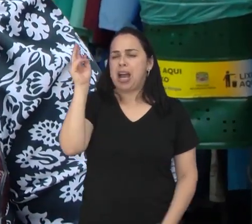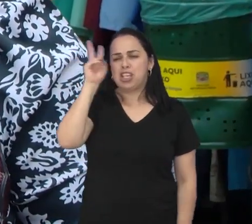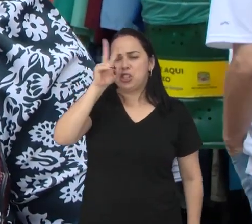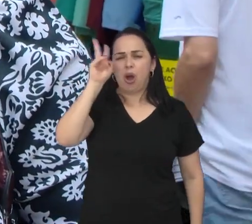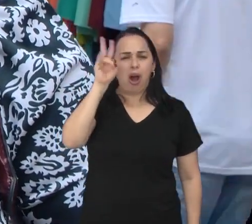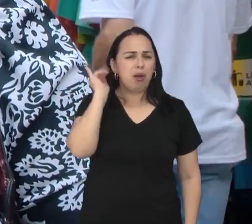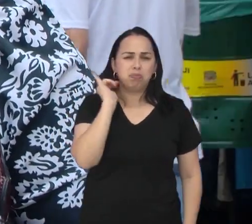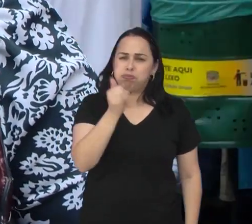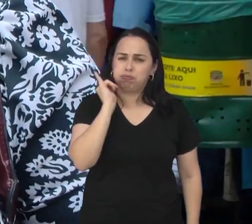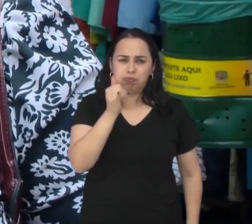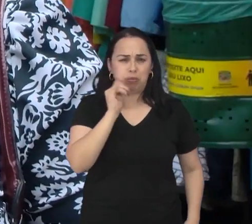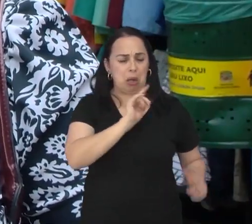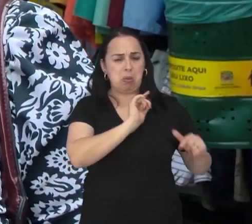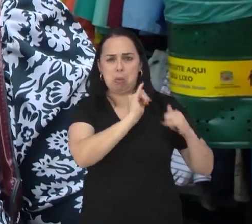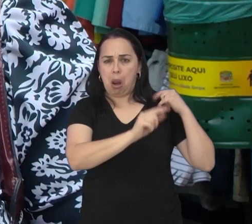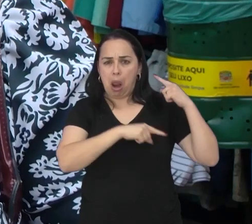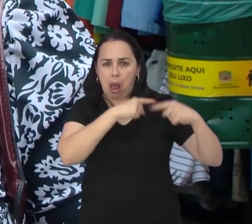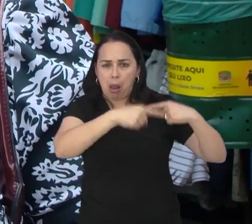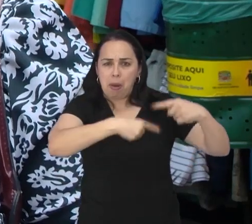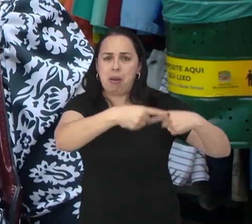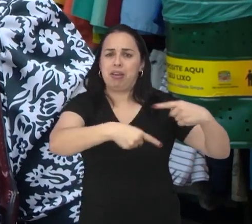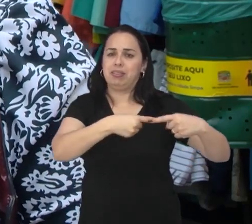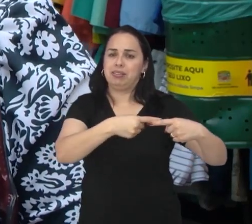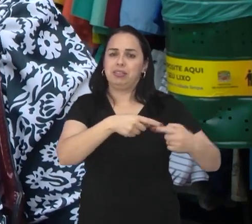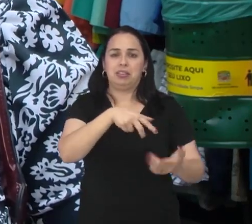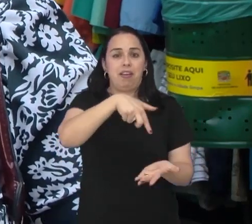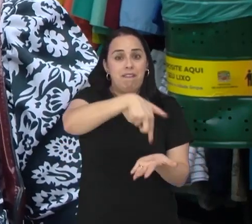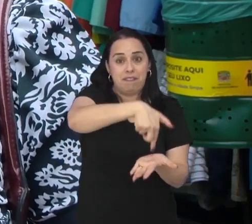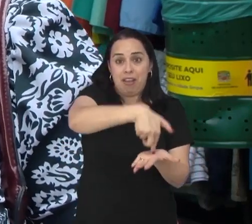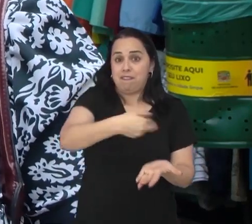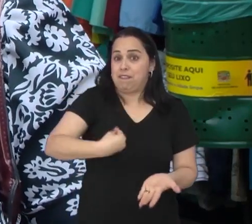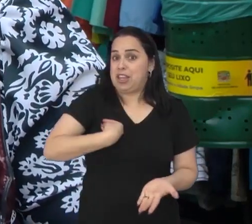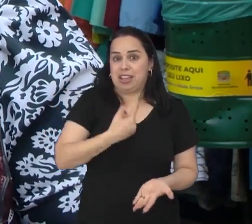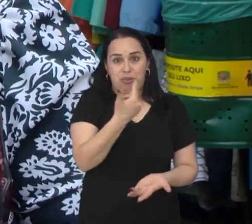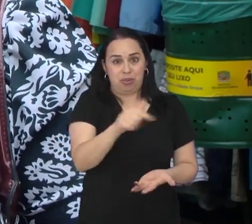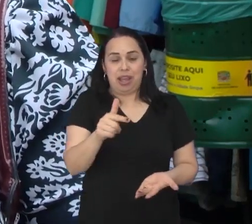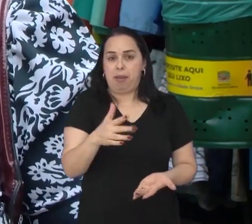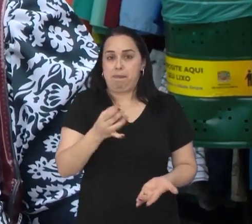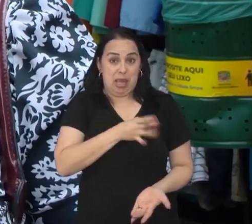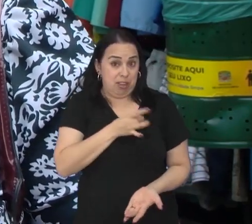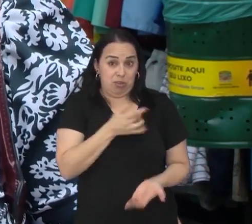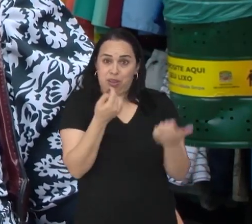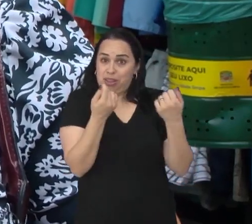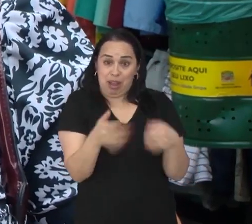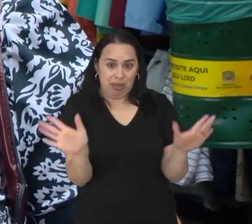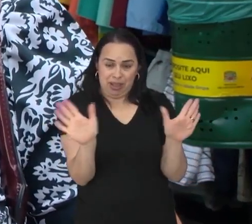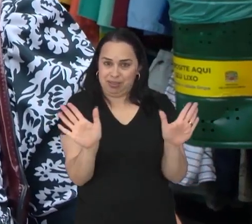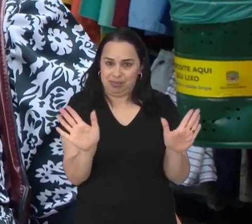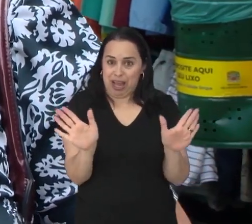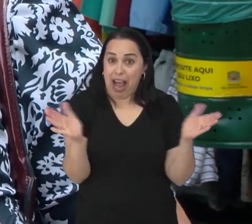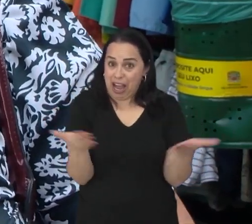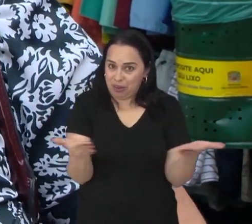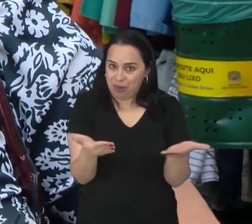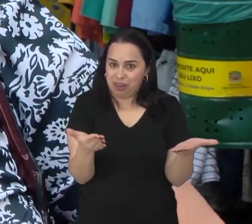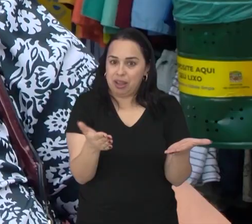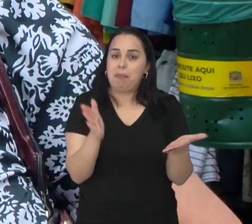uma lenda, né? Então é história que o povo conta, né? Então Saci não existe, então eu não tenho medo.